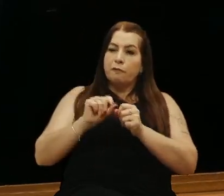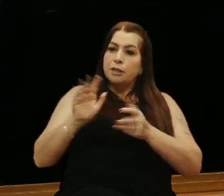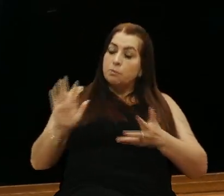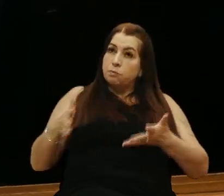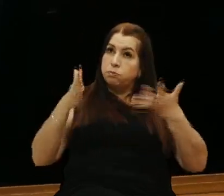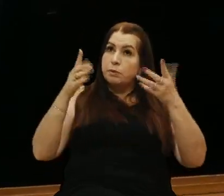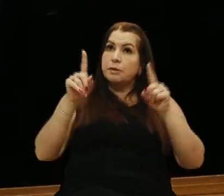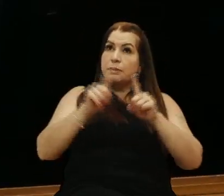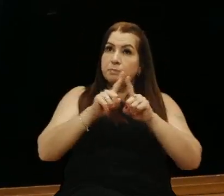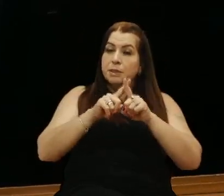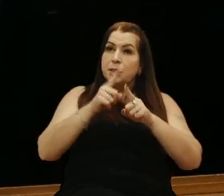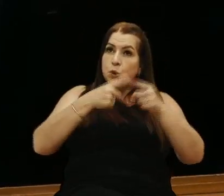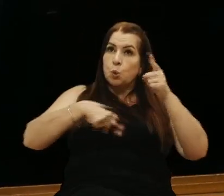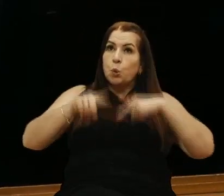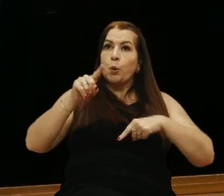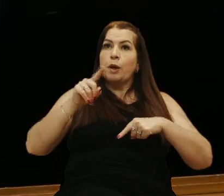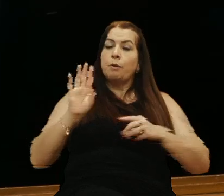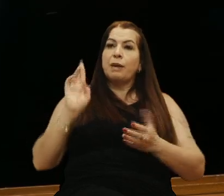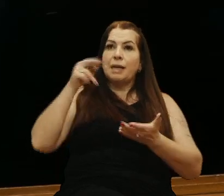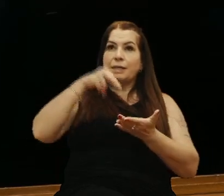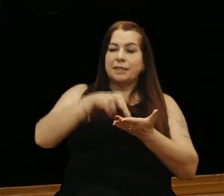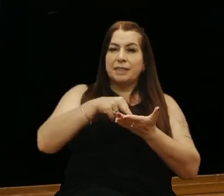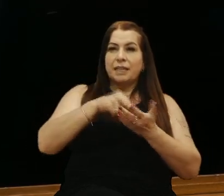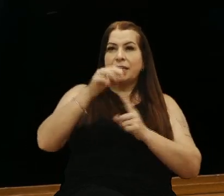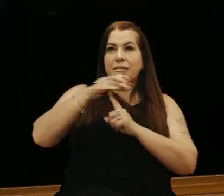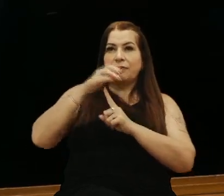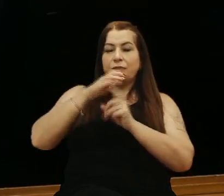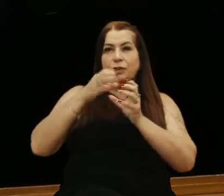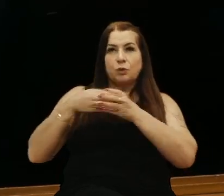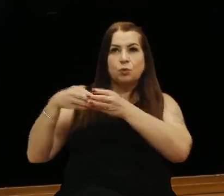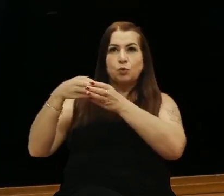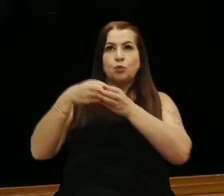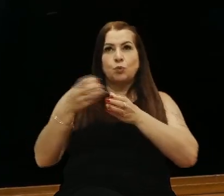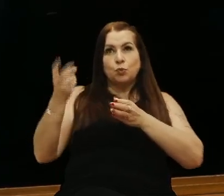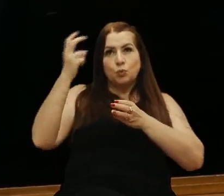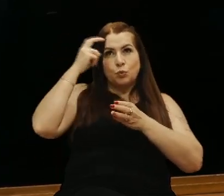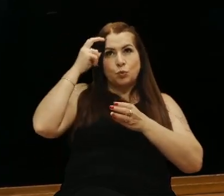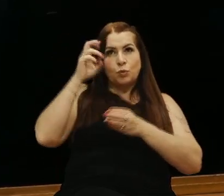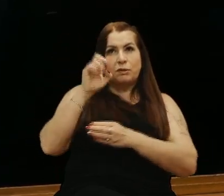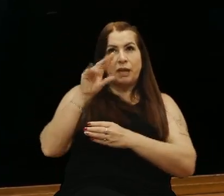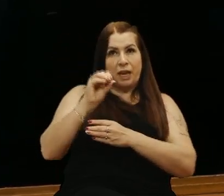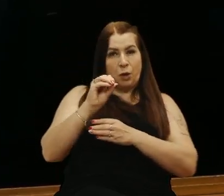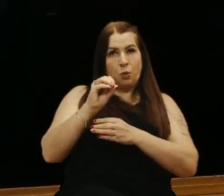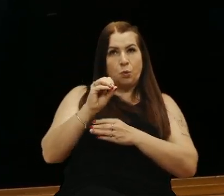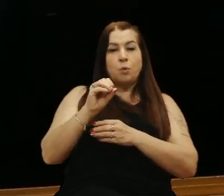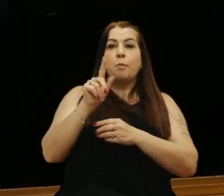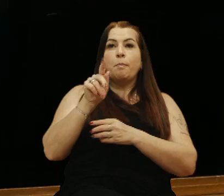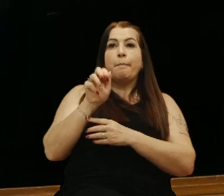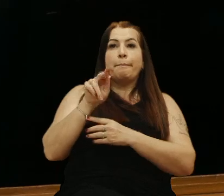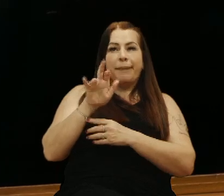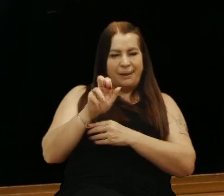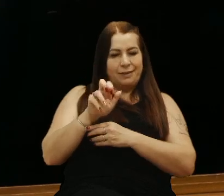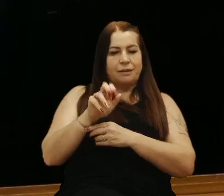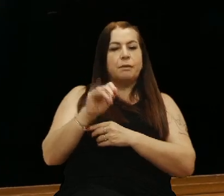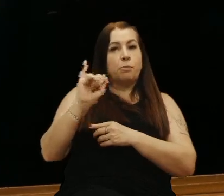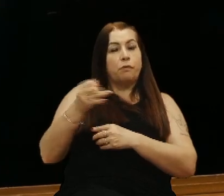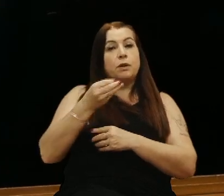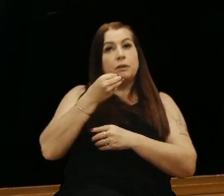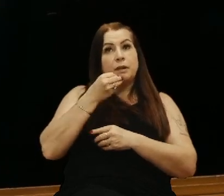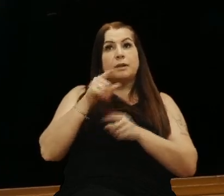fomentar, também se tornará uma realidade na Feira Turística e Cultural do Ecoparque. Queria aproveitar essa oportunidade